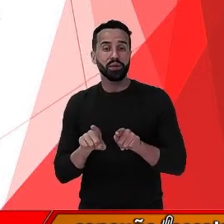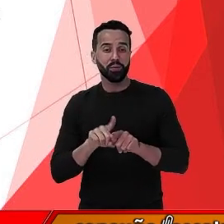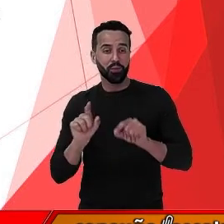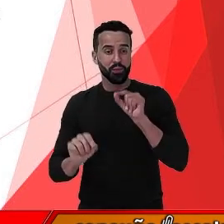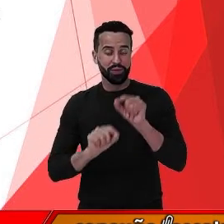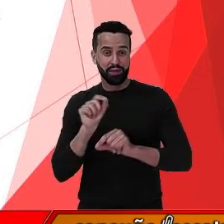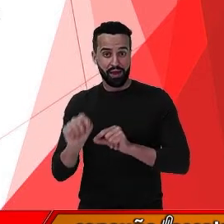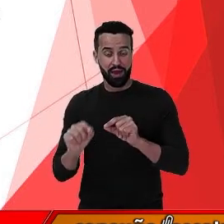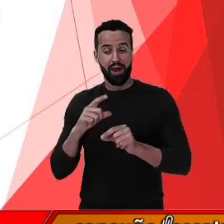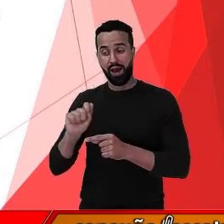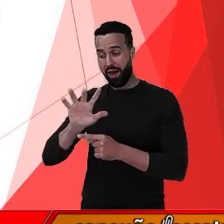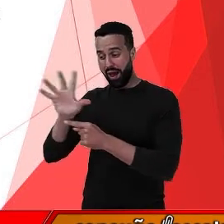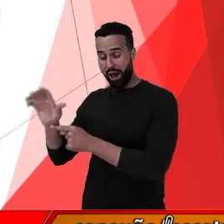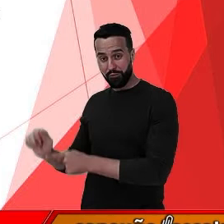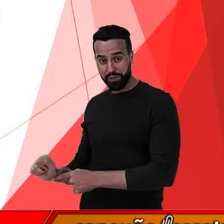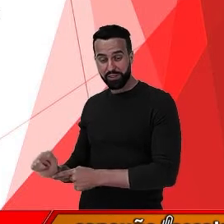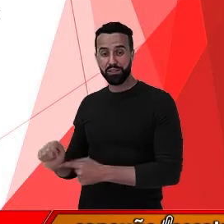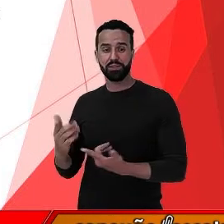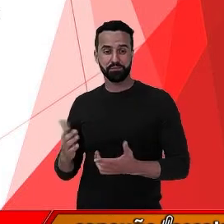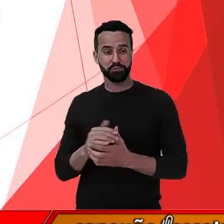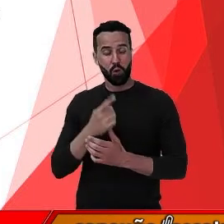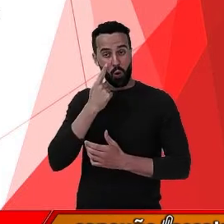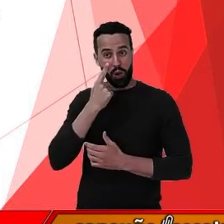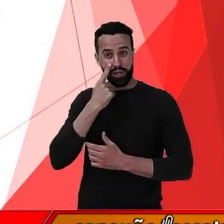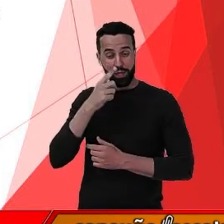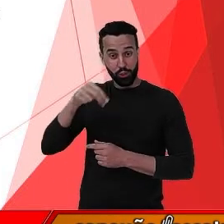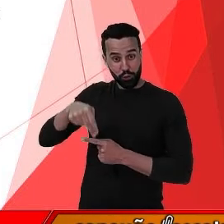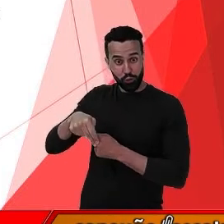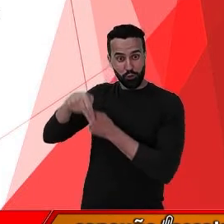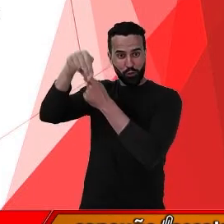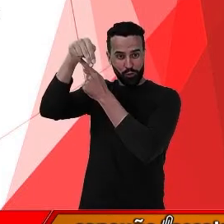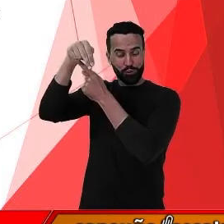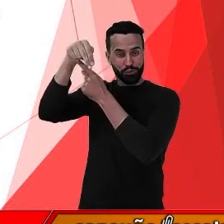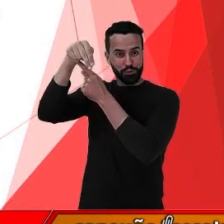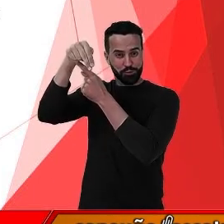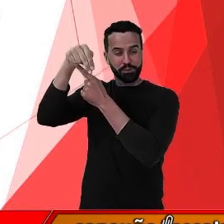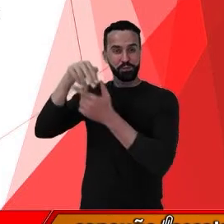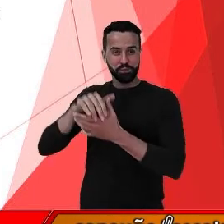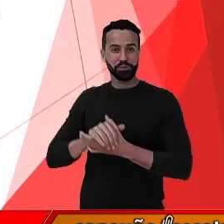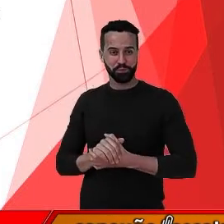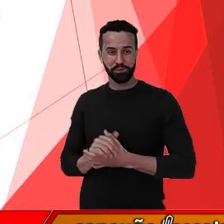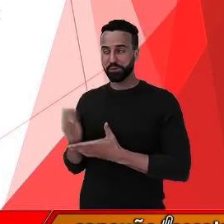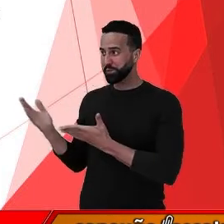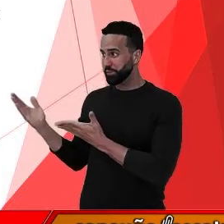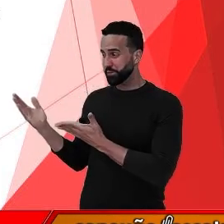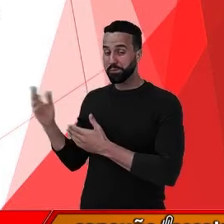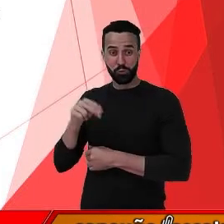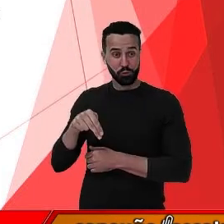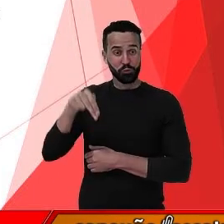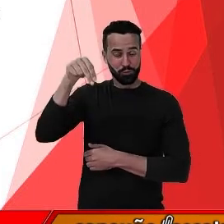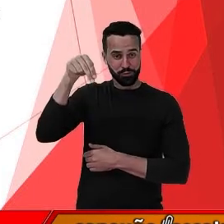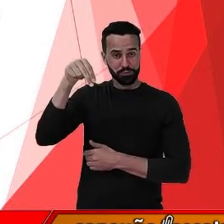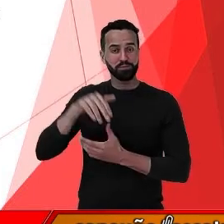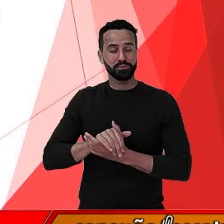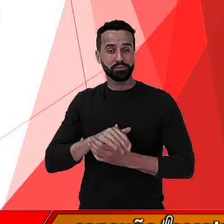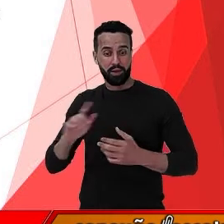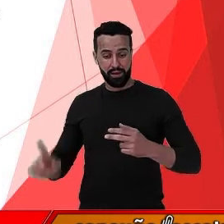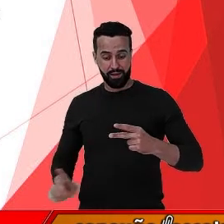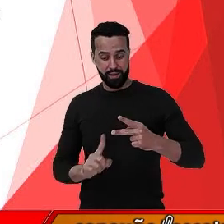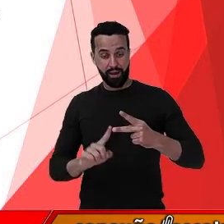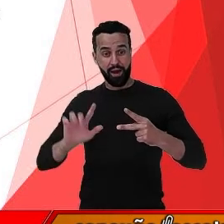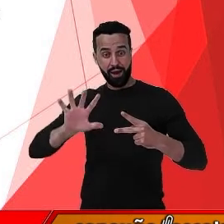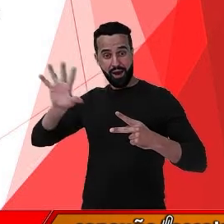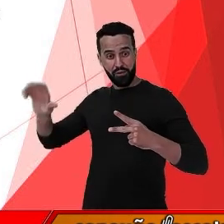vamos ter aí a África setentrional, que significa África do Norte, e nós vamos ter a